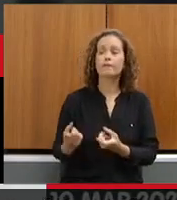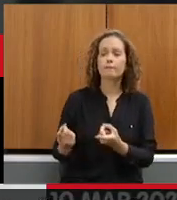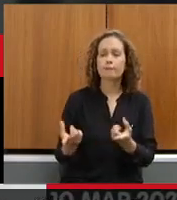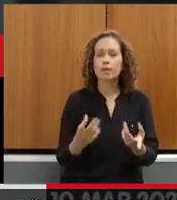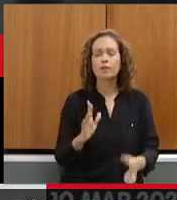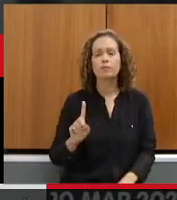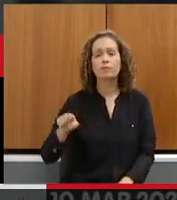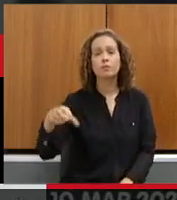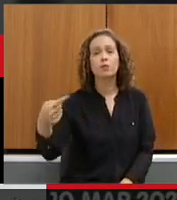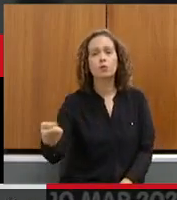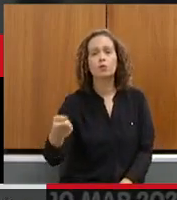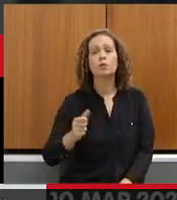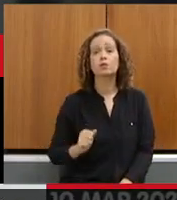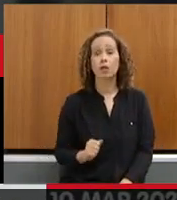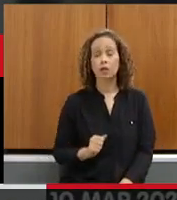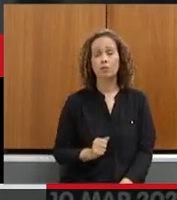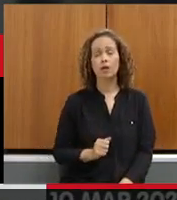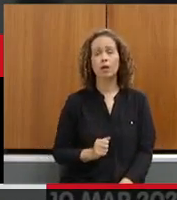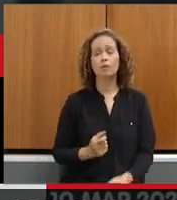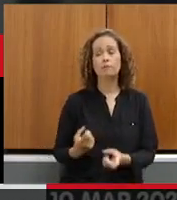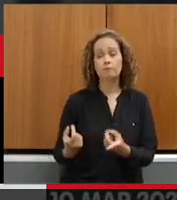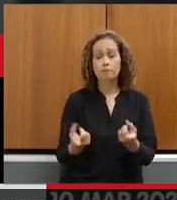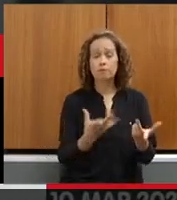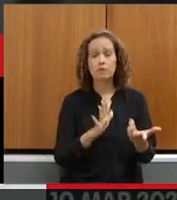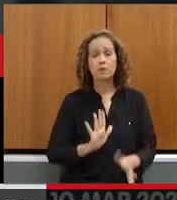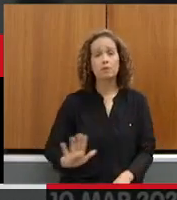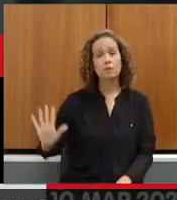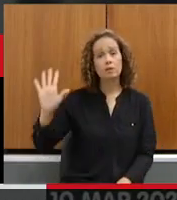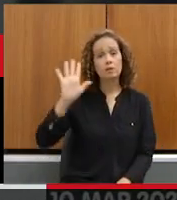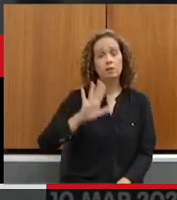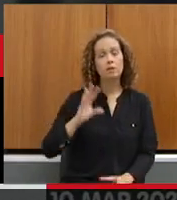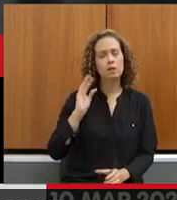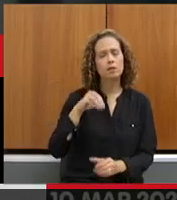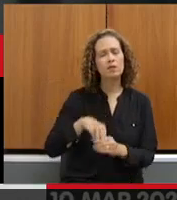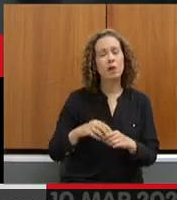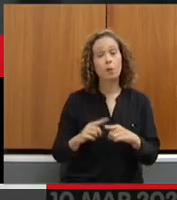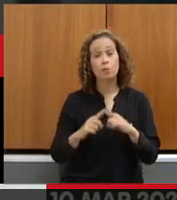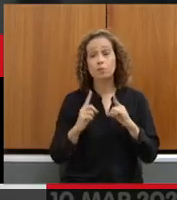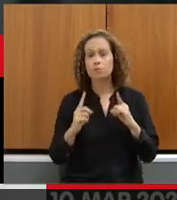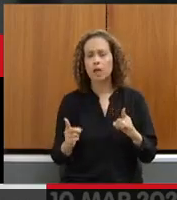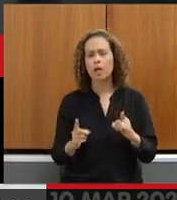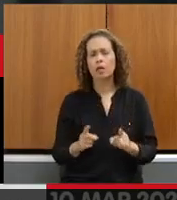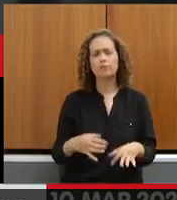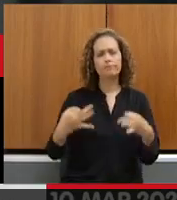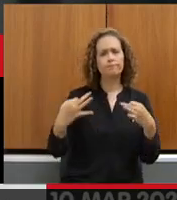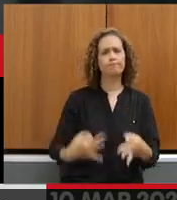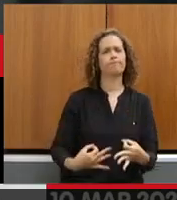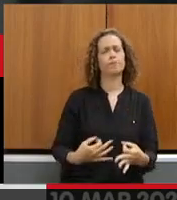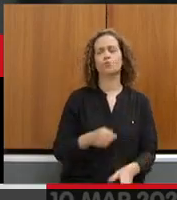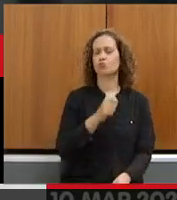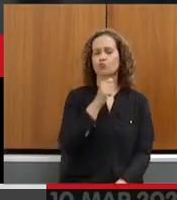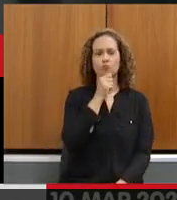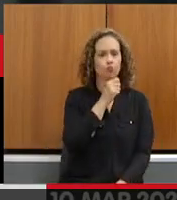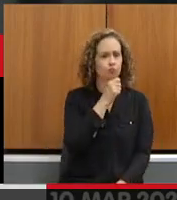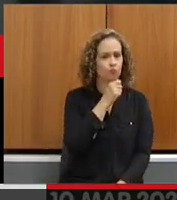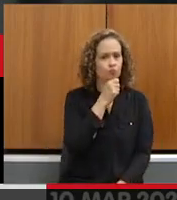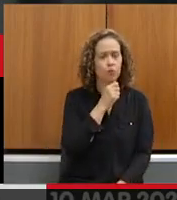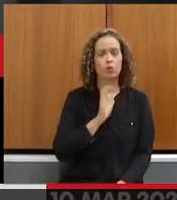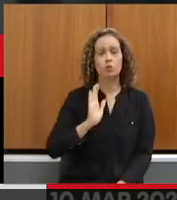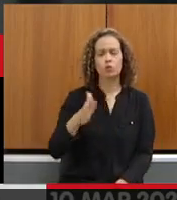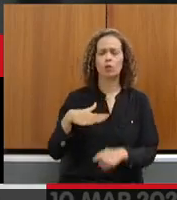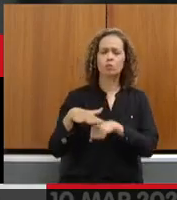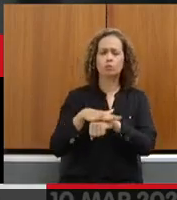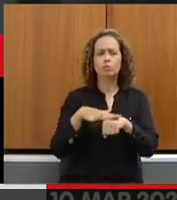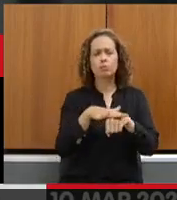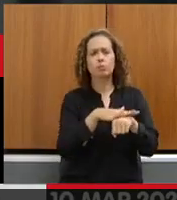uma distribuição Nacional mas ainda são conversas que são é preliminares essas conversas